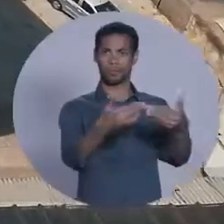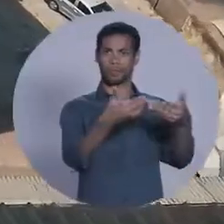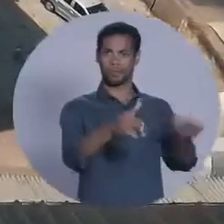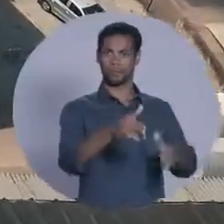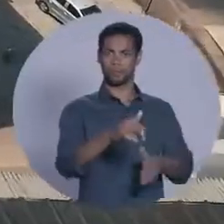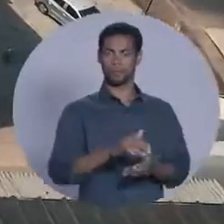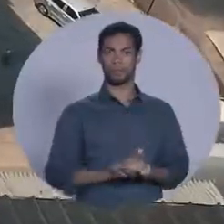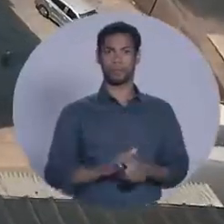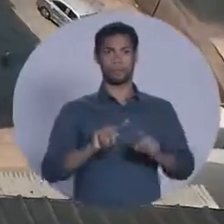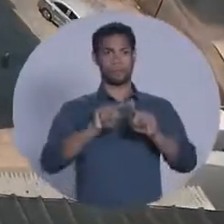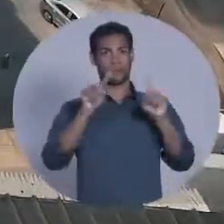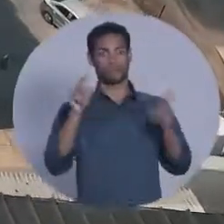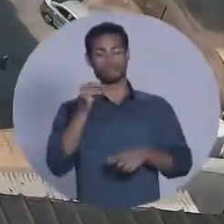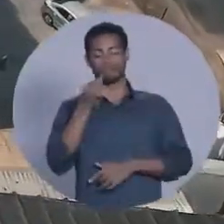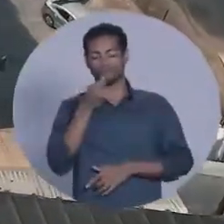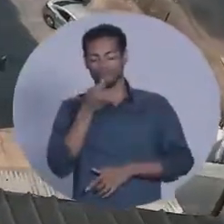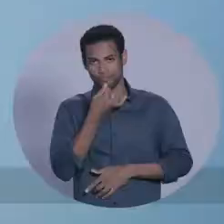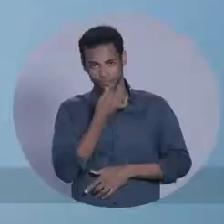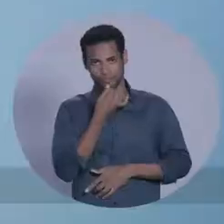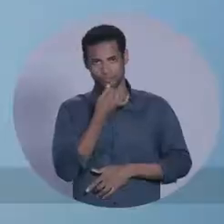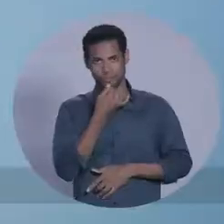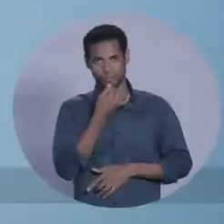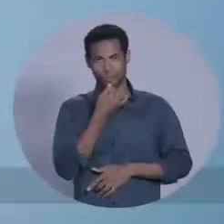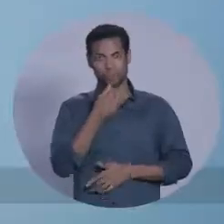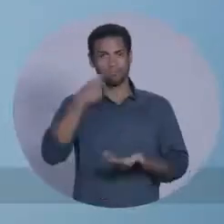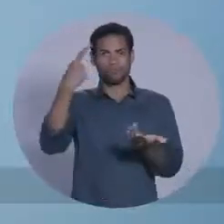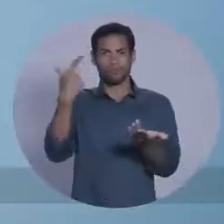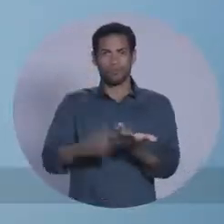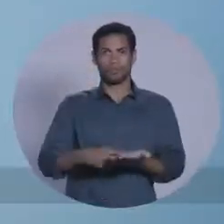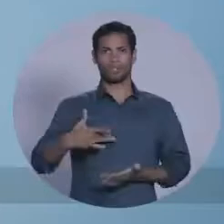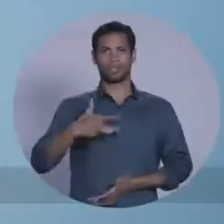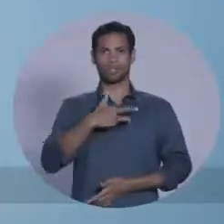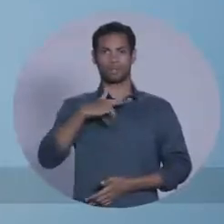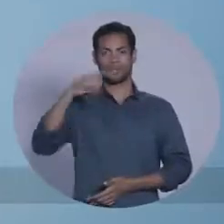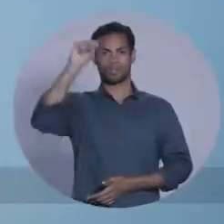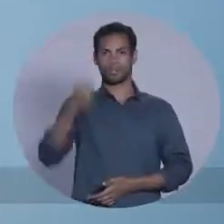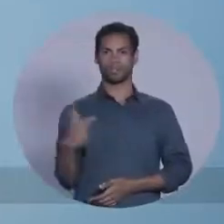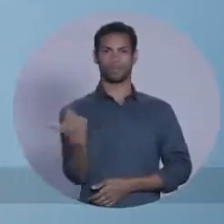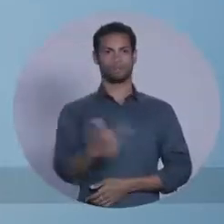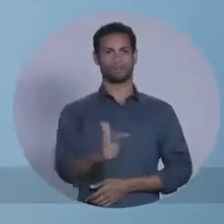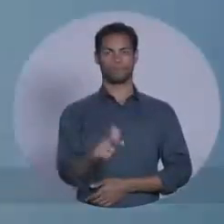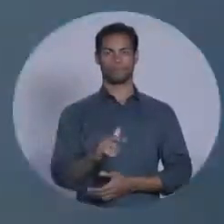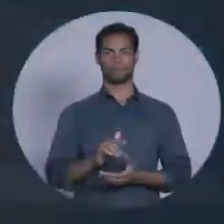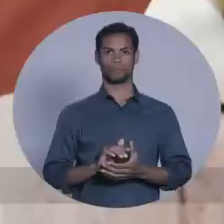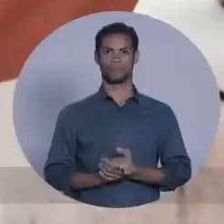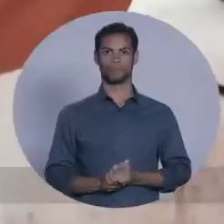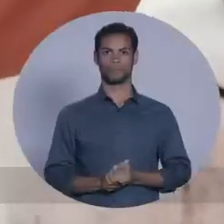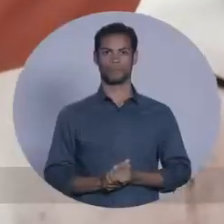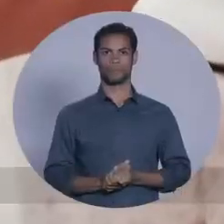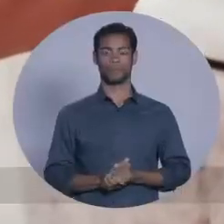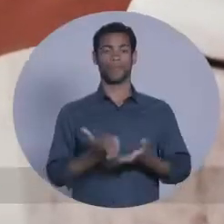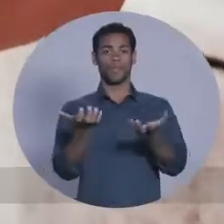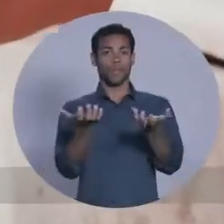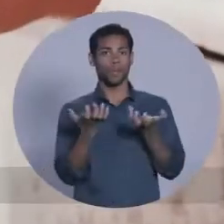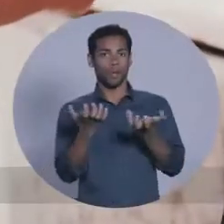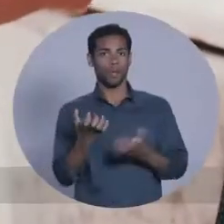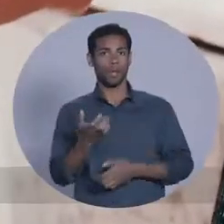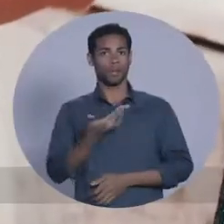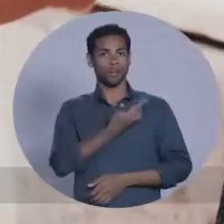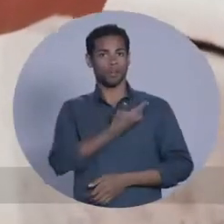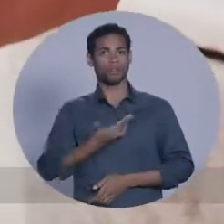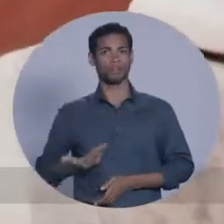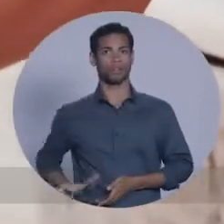HPM funcionando, mas, infelizmente, não há compromisso com a saúde dos sergipanos. Eu espero que entre um